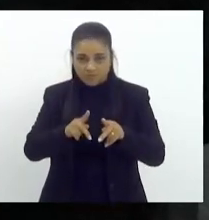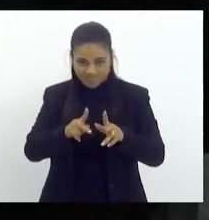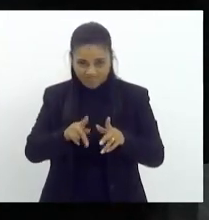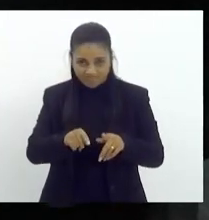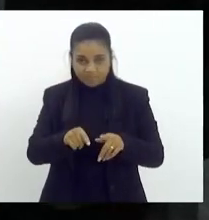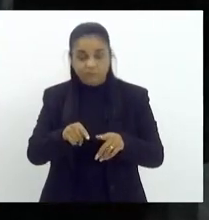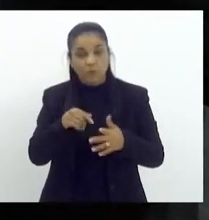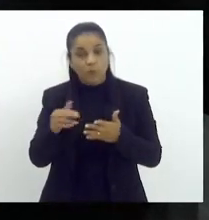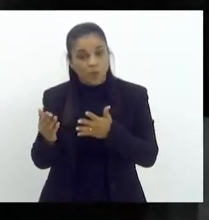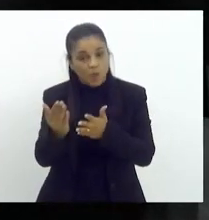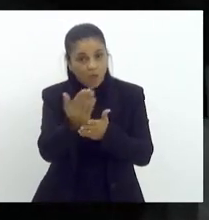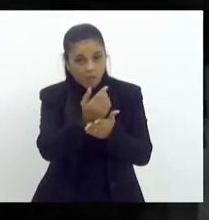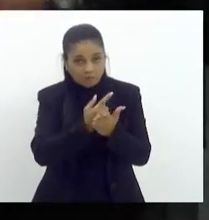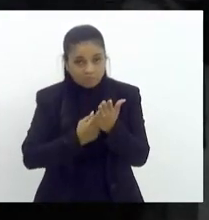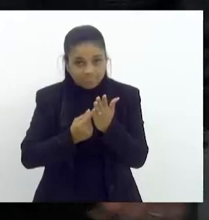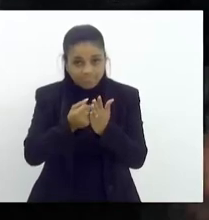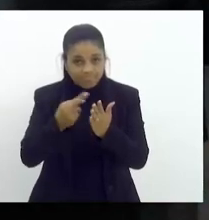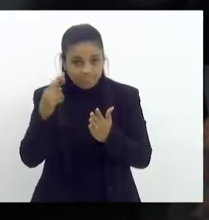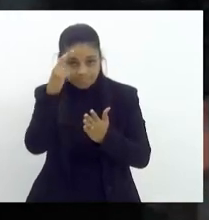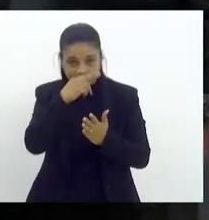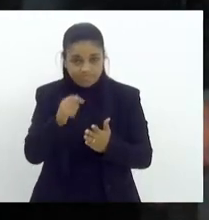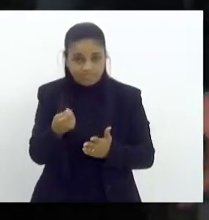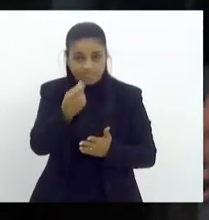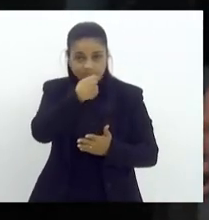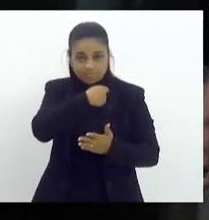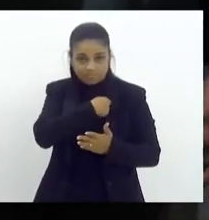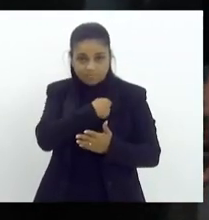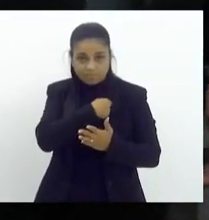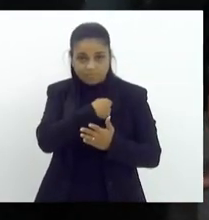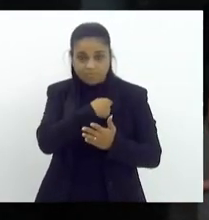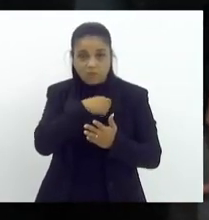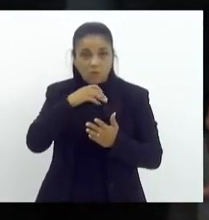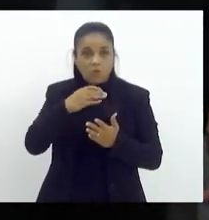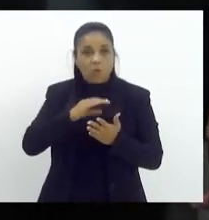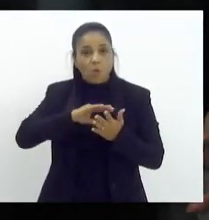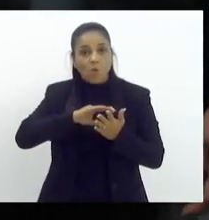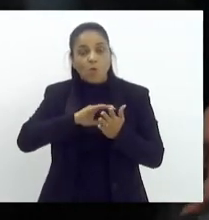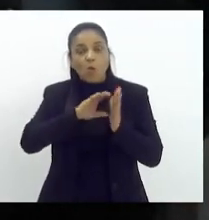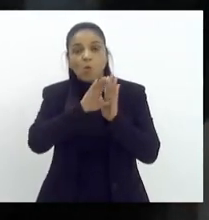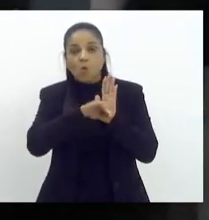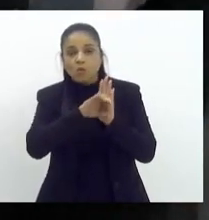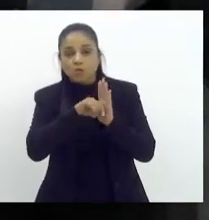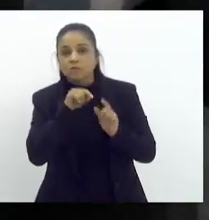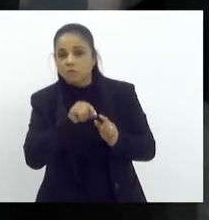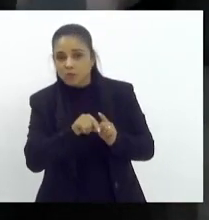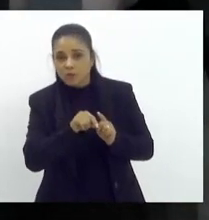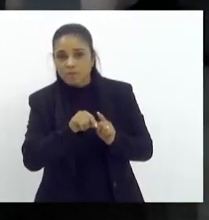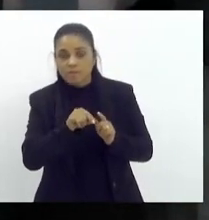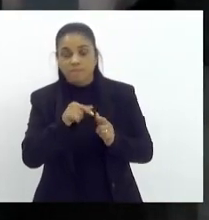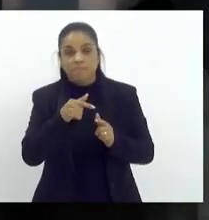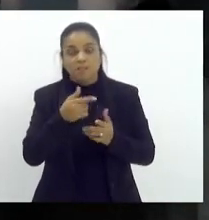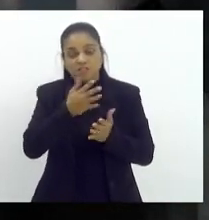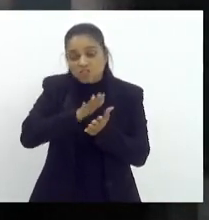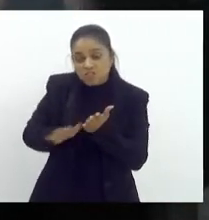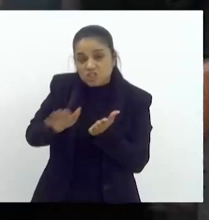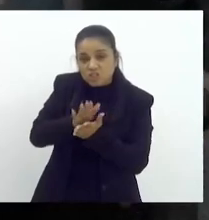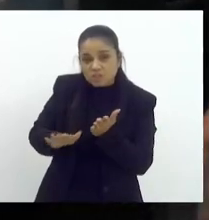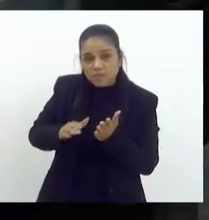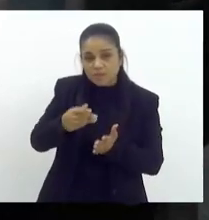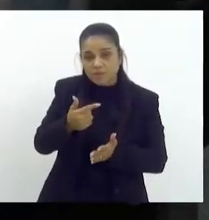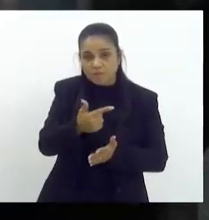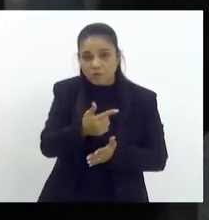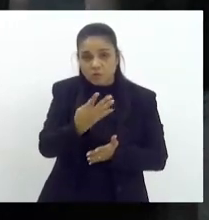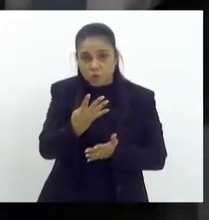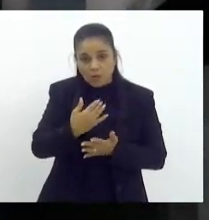fiscal depois de maneira conceitual que toda despesa que ultrapasse 24 meses é considerada